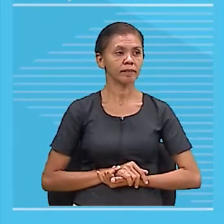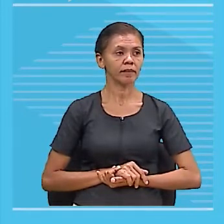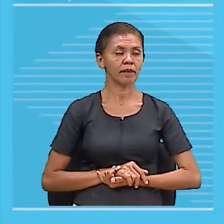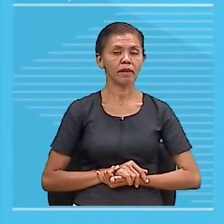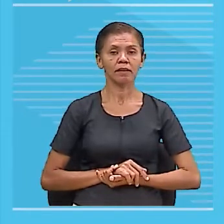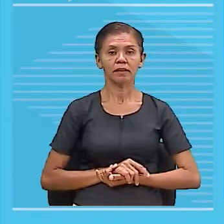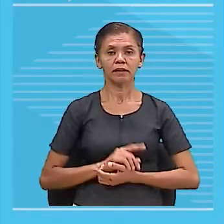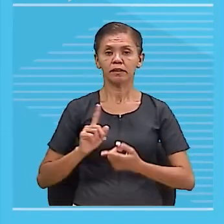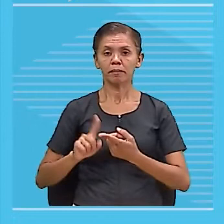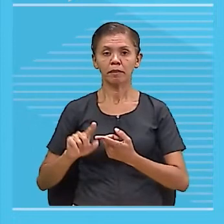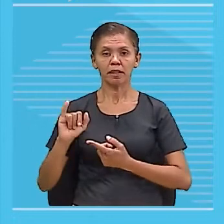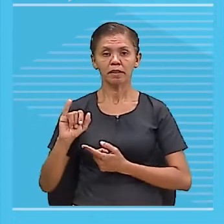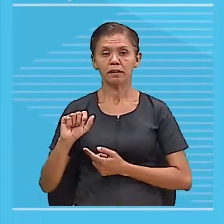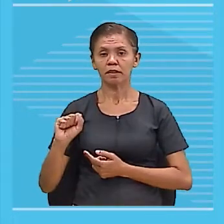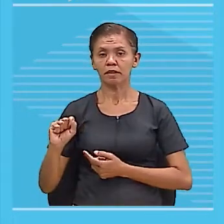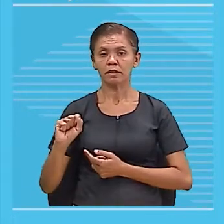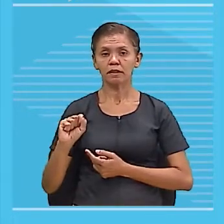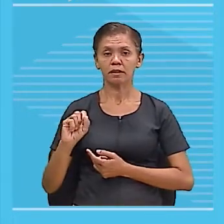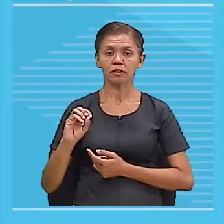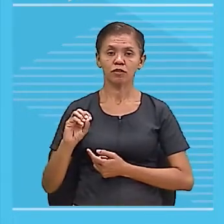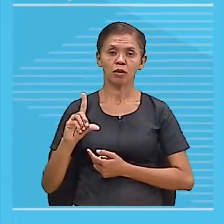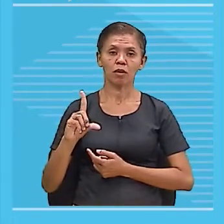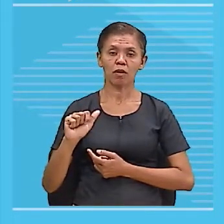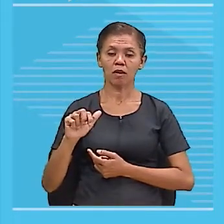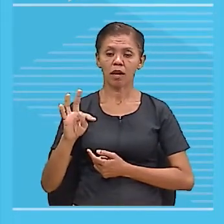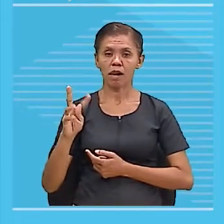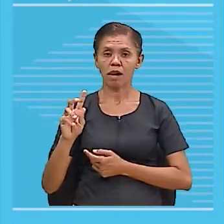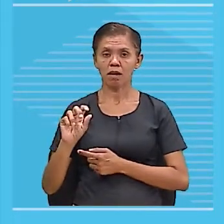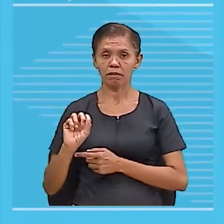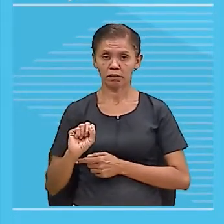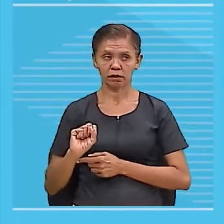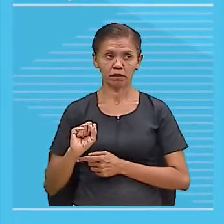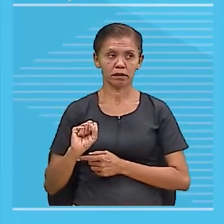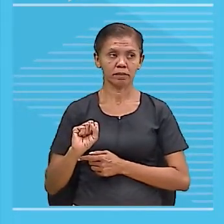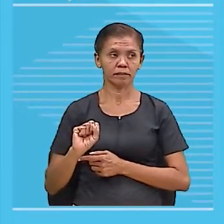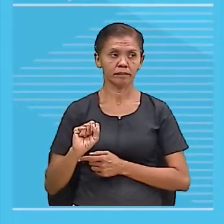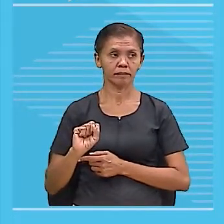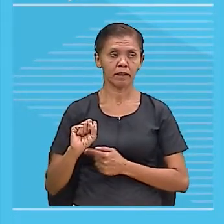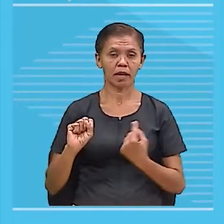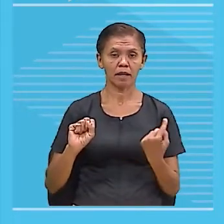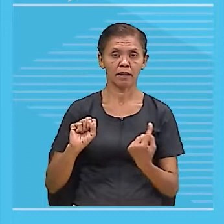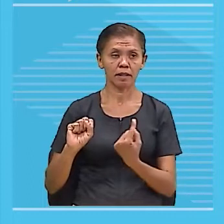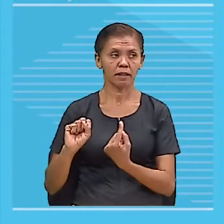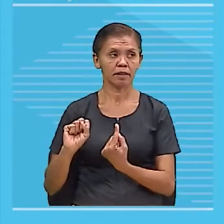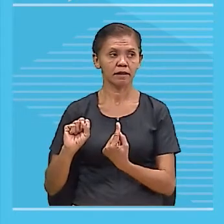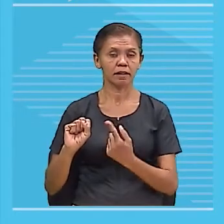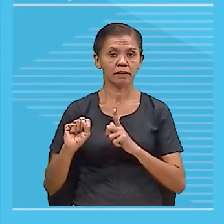isolantes. E aí, cada material isolante, ele vai ter uma